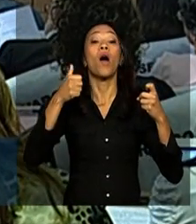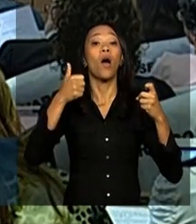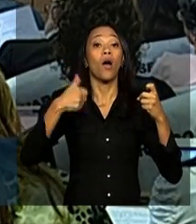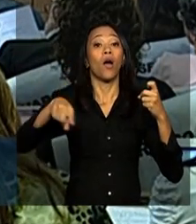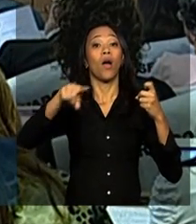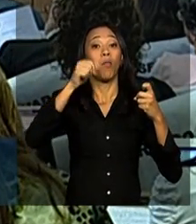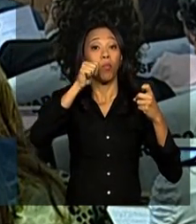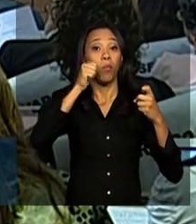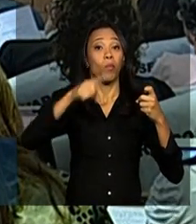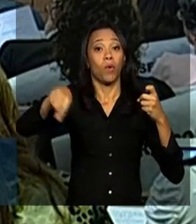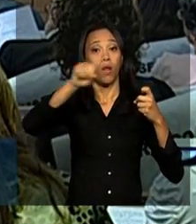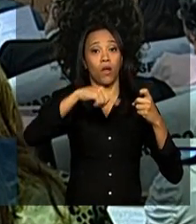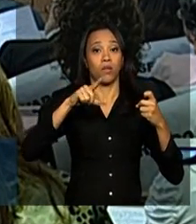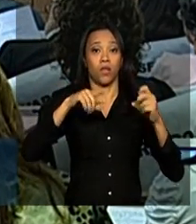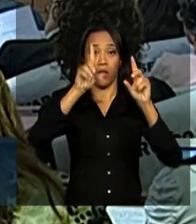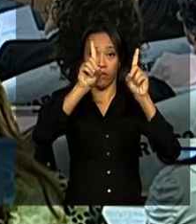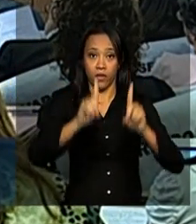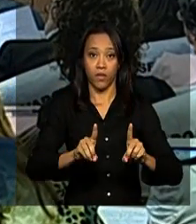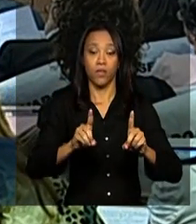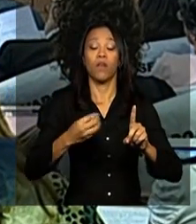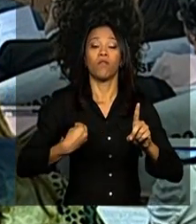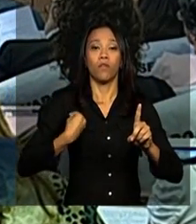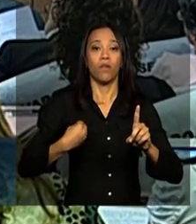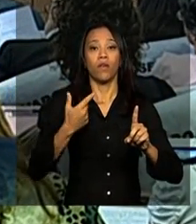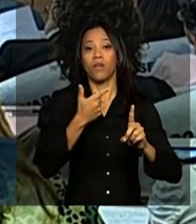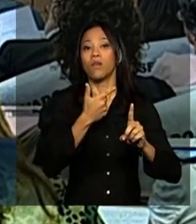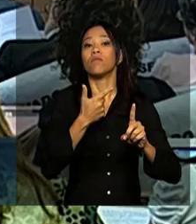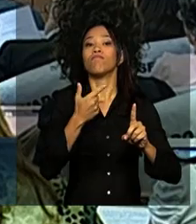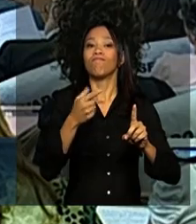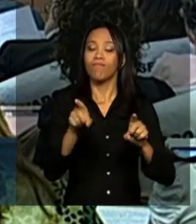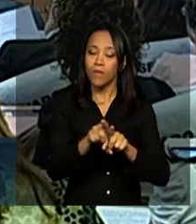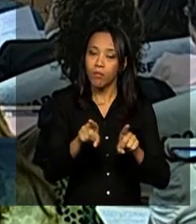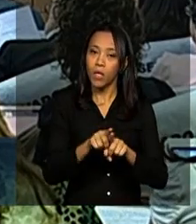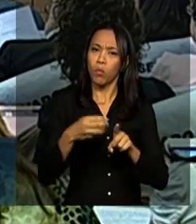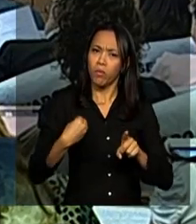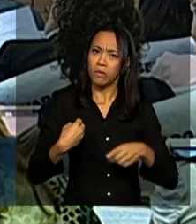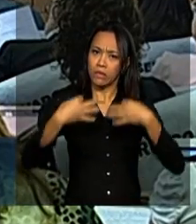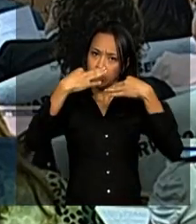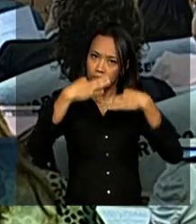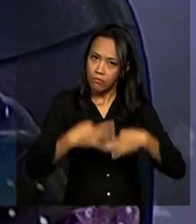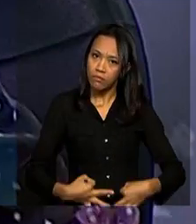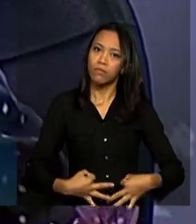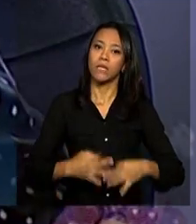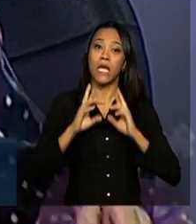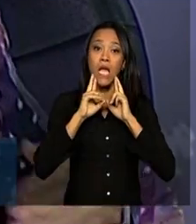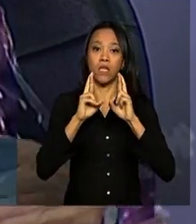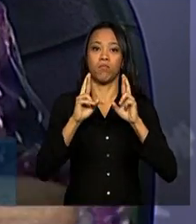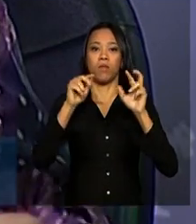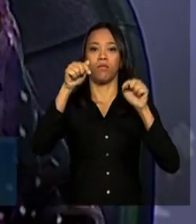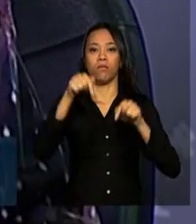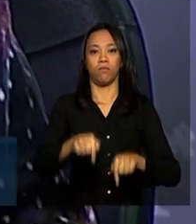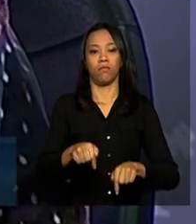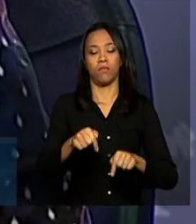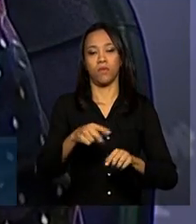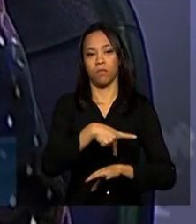deficiência, também viverem com dignidade e respeito nesse país.